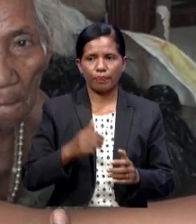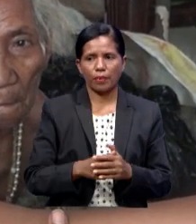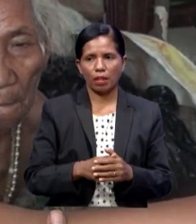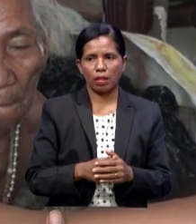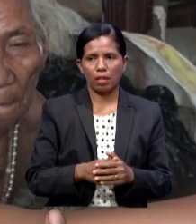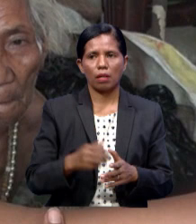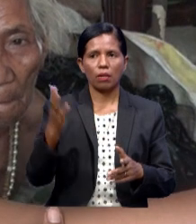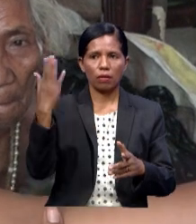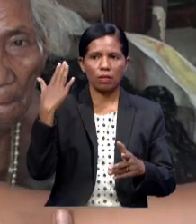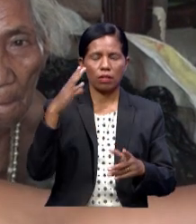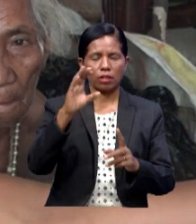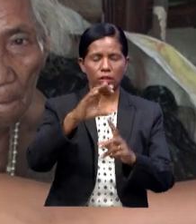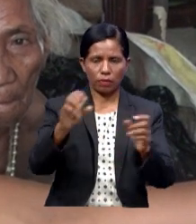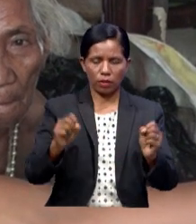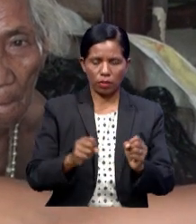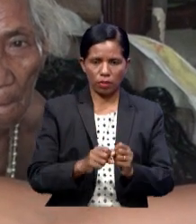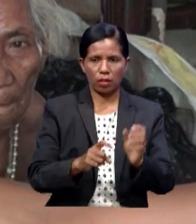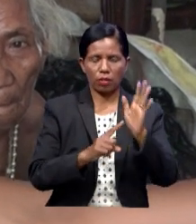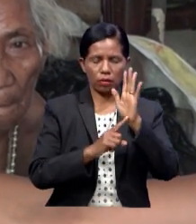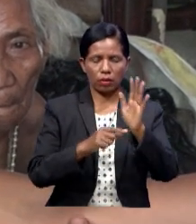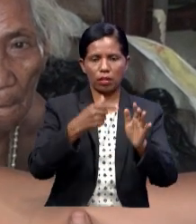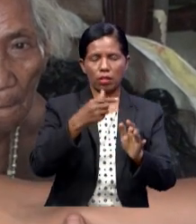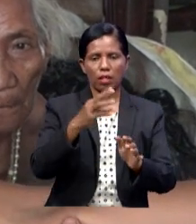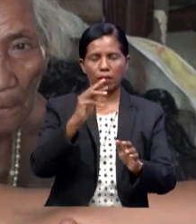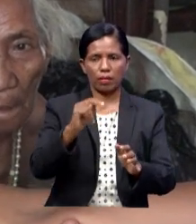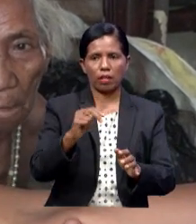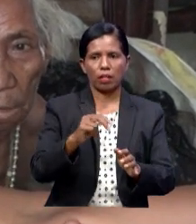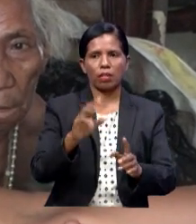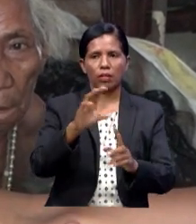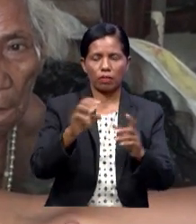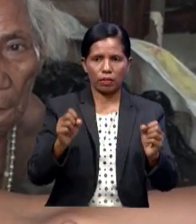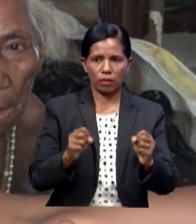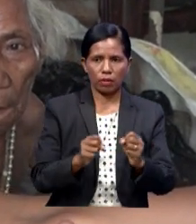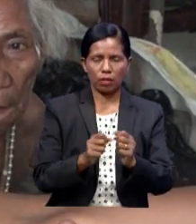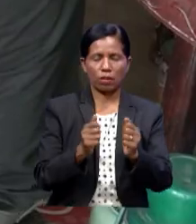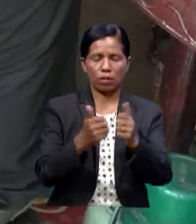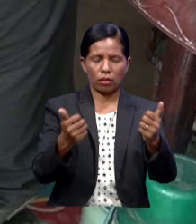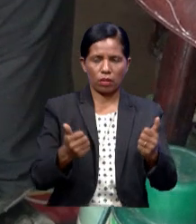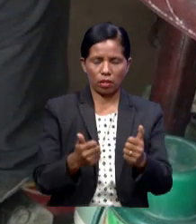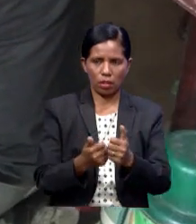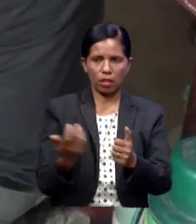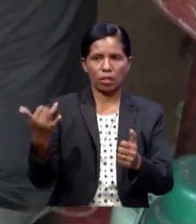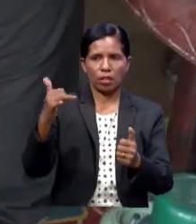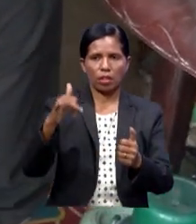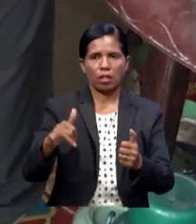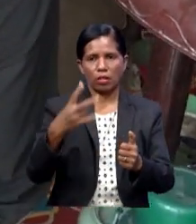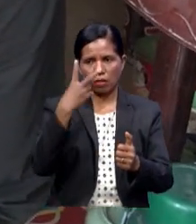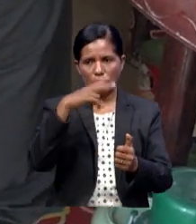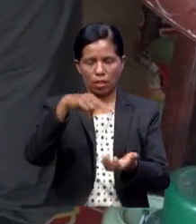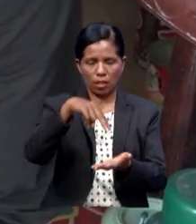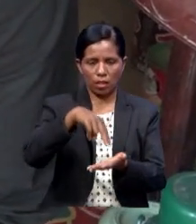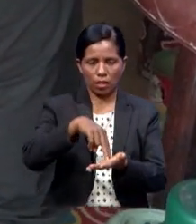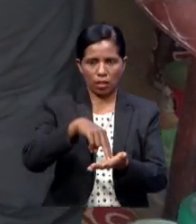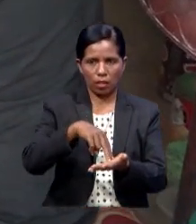tambahou de bem hira sepsuku rasik fosai e zementifica tak sepsuku atho autoridade sirene maka atu hari urgente mai